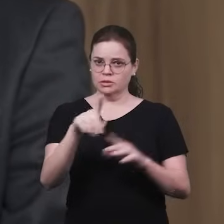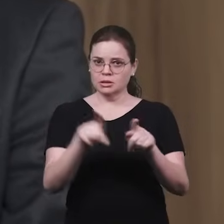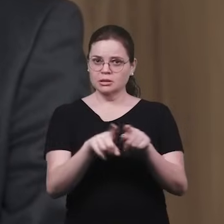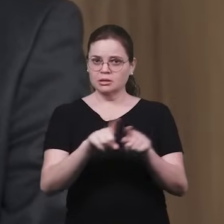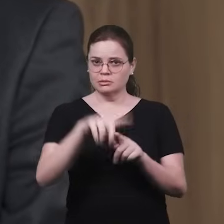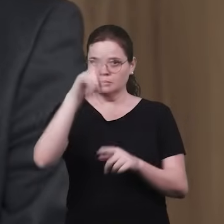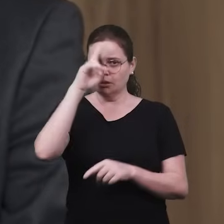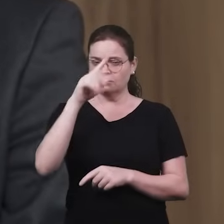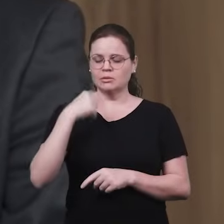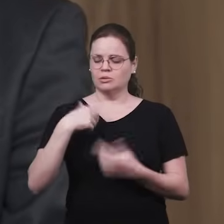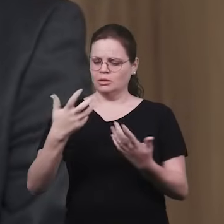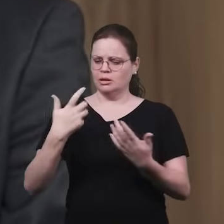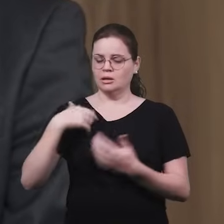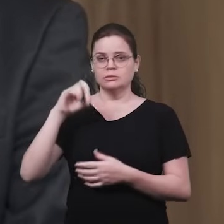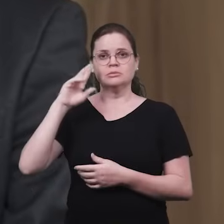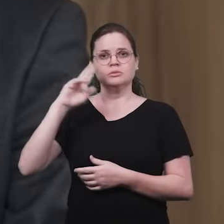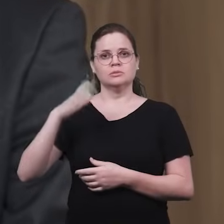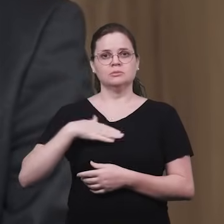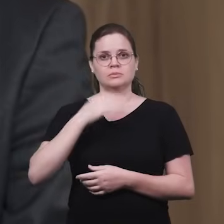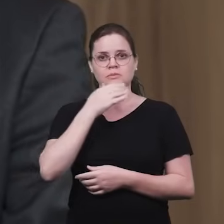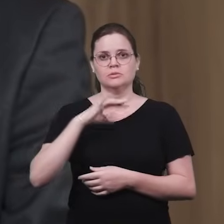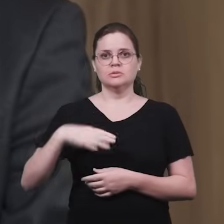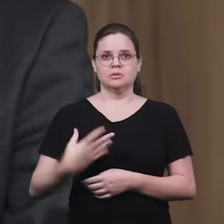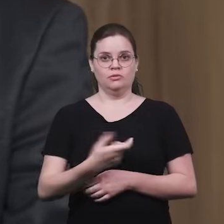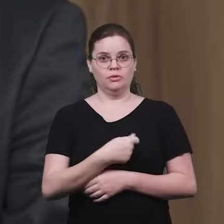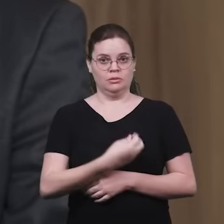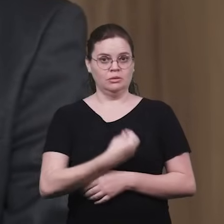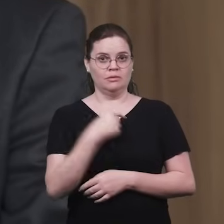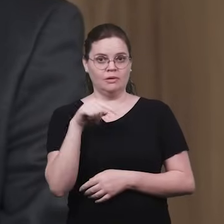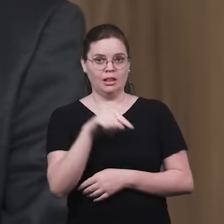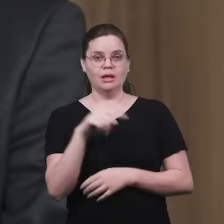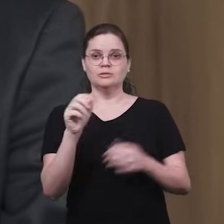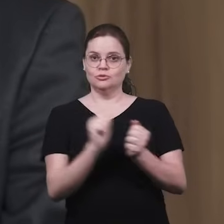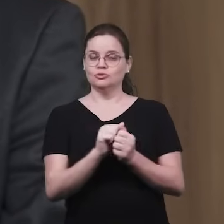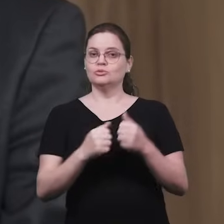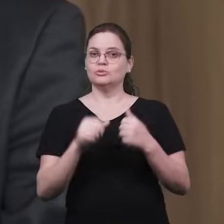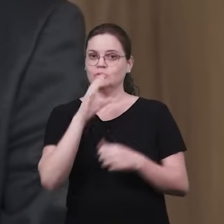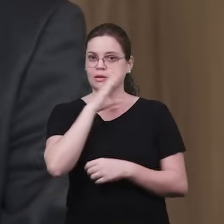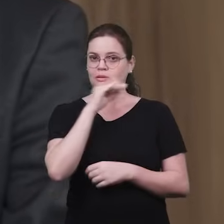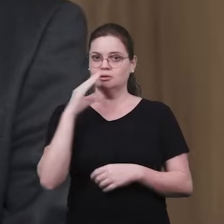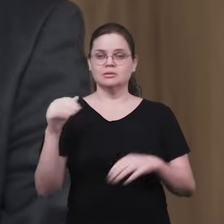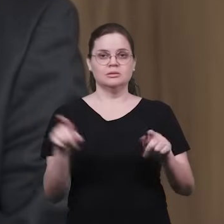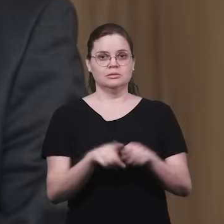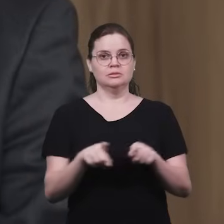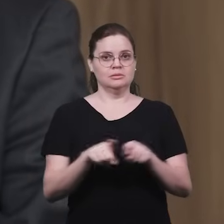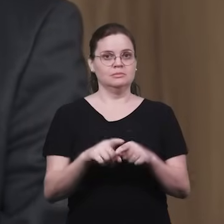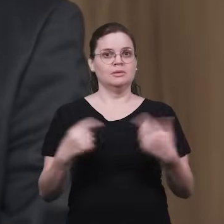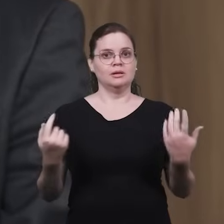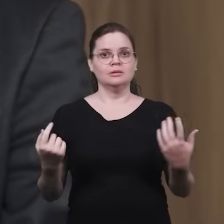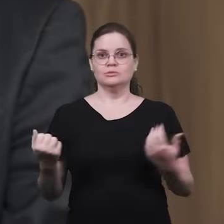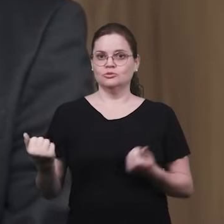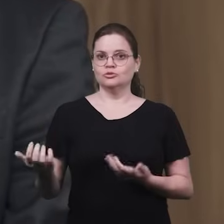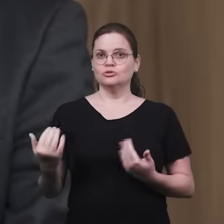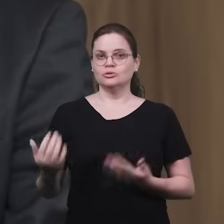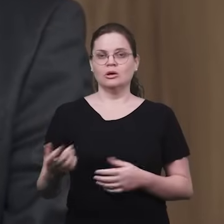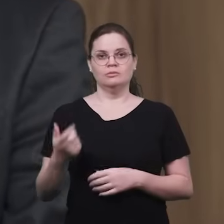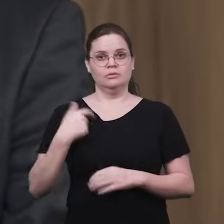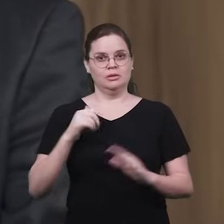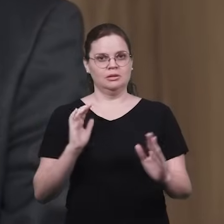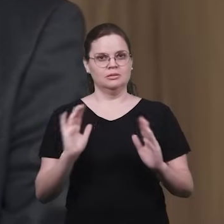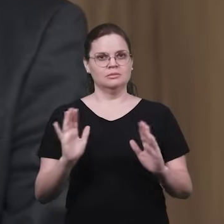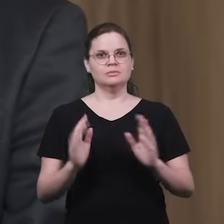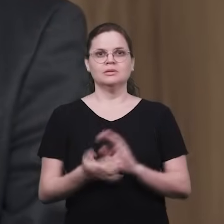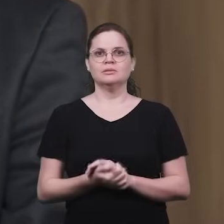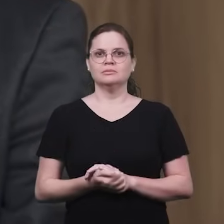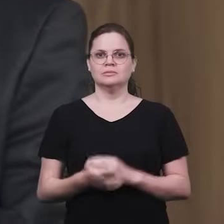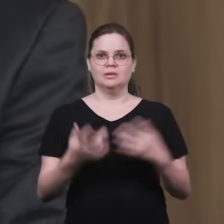o Senhor como meu Salvador. E eu estava na classe lá dos adolescentes para jovens, eu estava lá. Era essa fase. Então, isso que